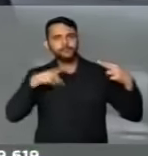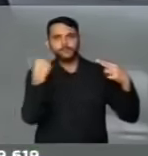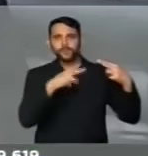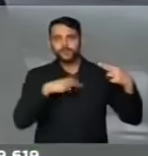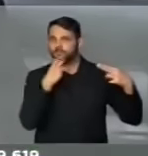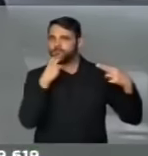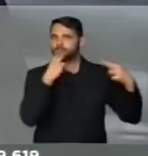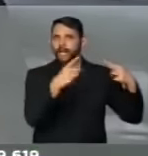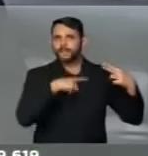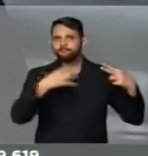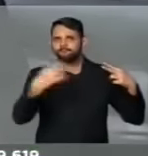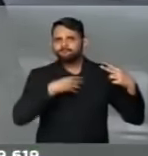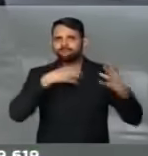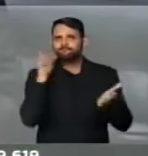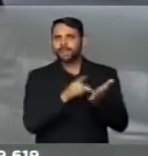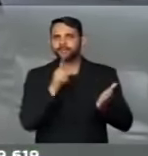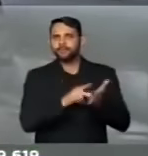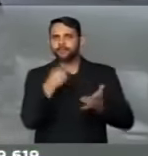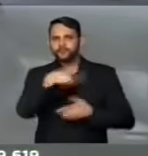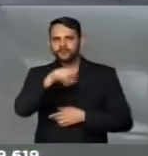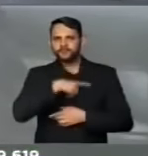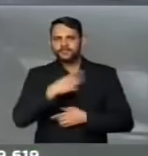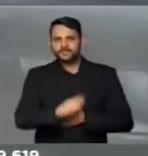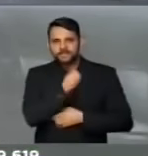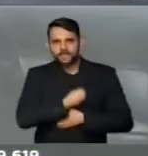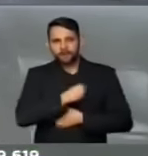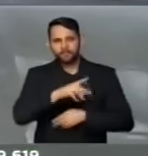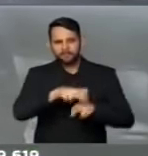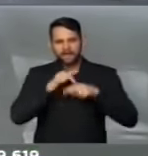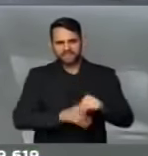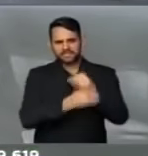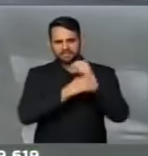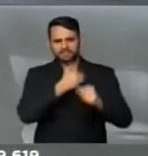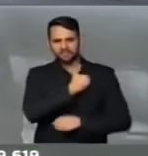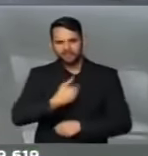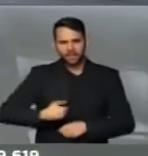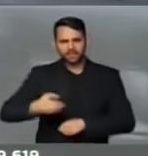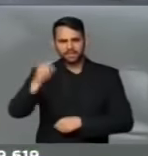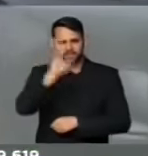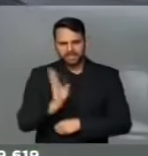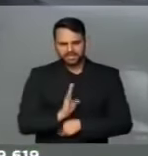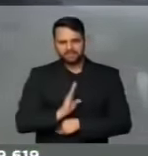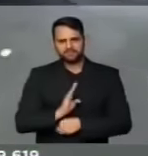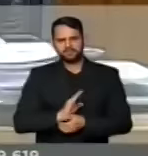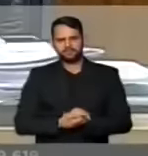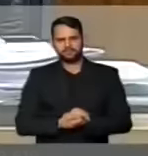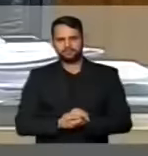e dizer exatamente o que vocês são para a segurança pública nesse país.